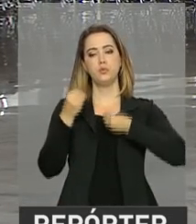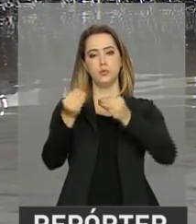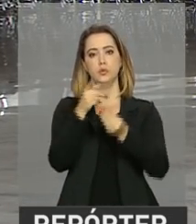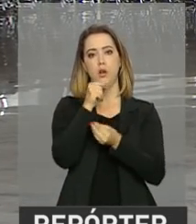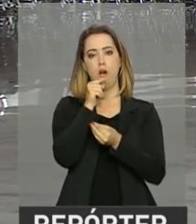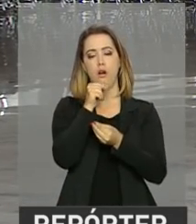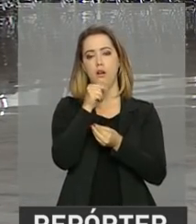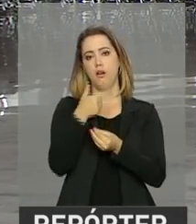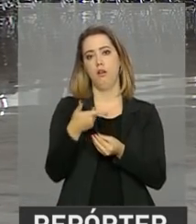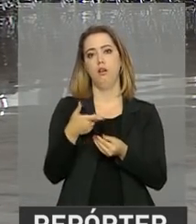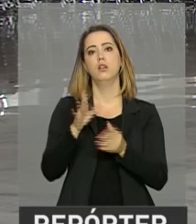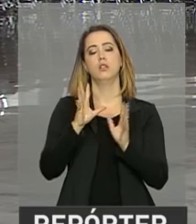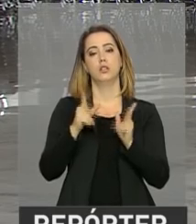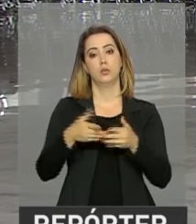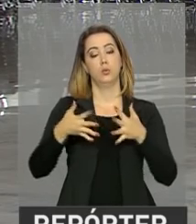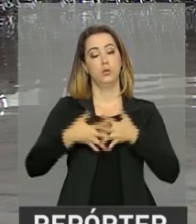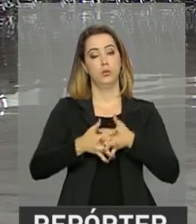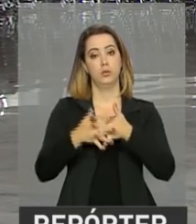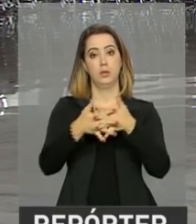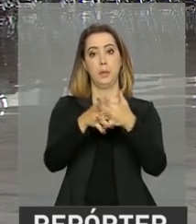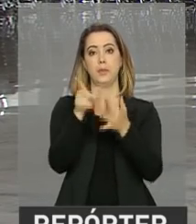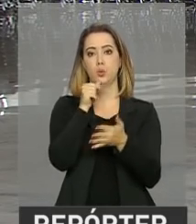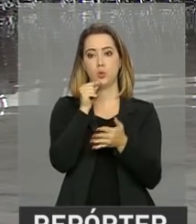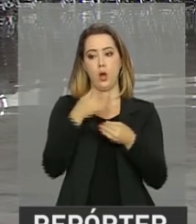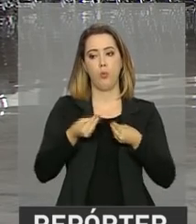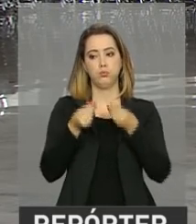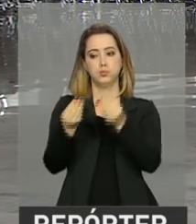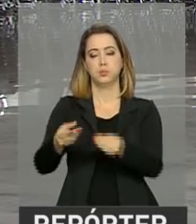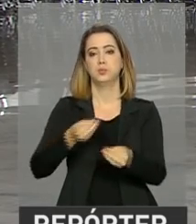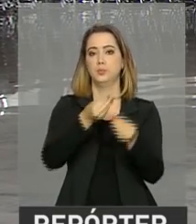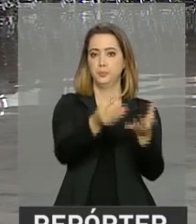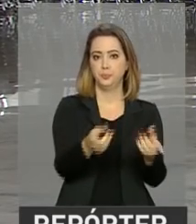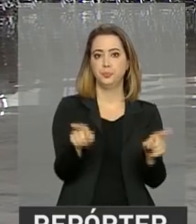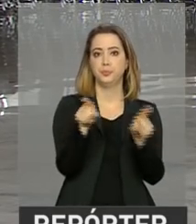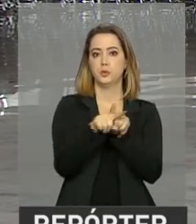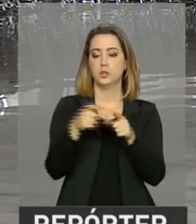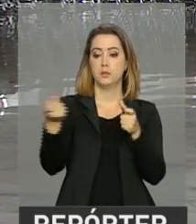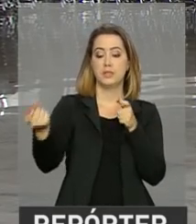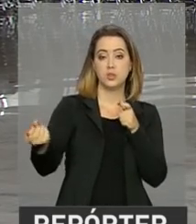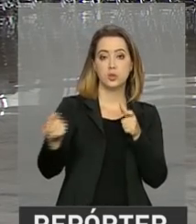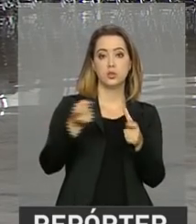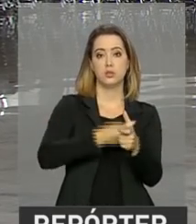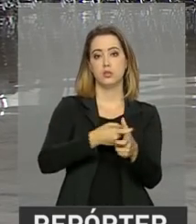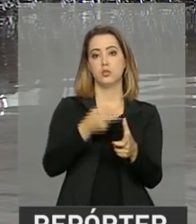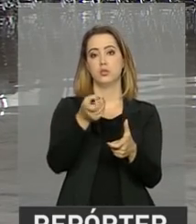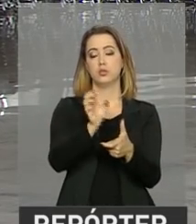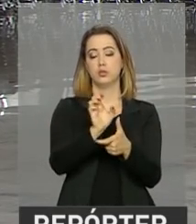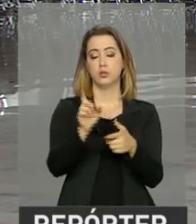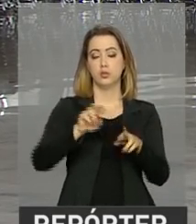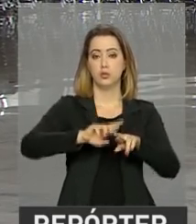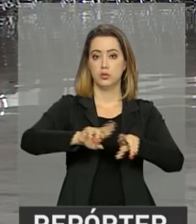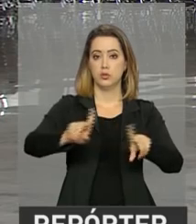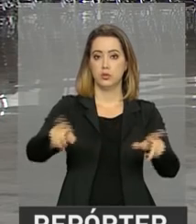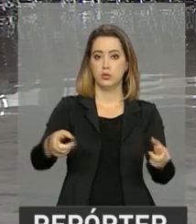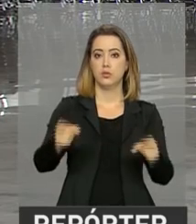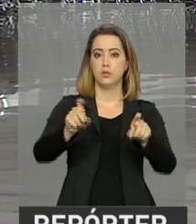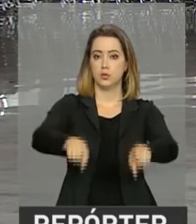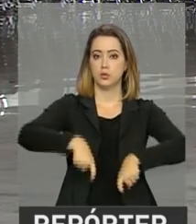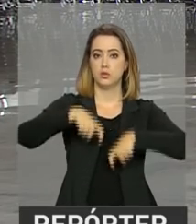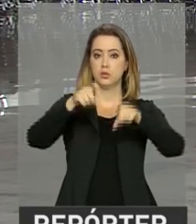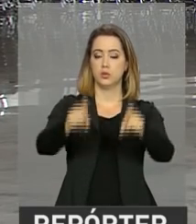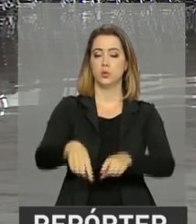por meio de carros pipas ea renegociação de dívidas do setor de agricultura junto ao banco do